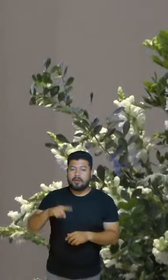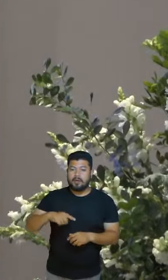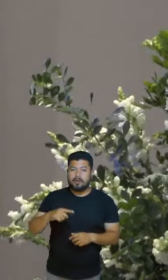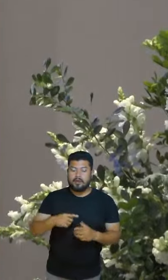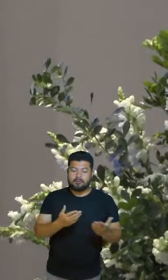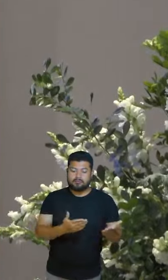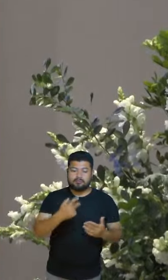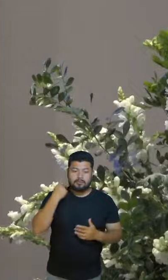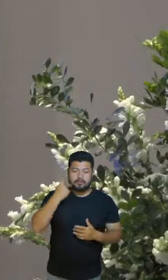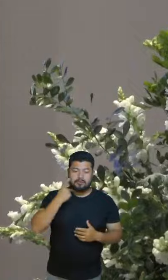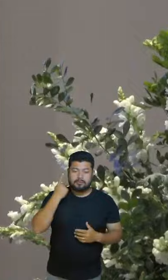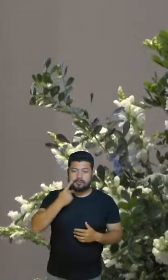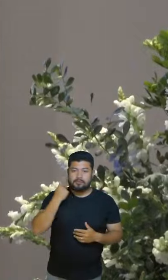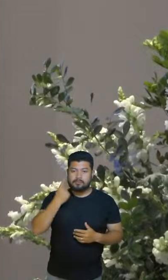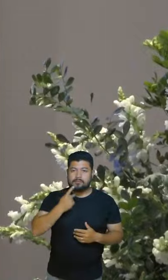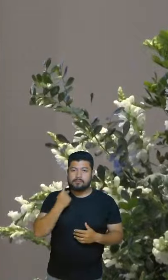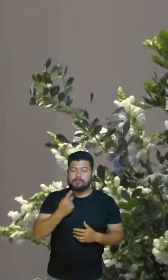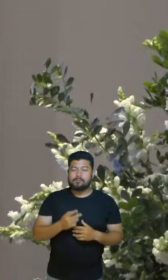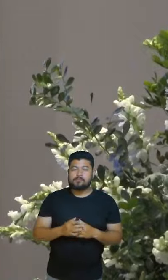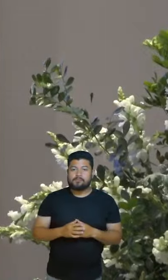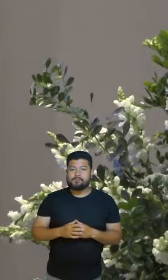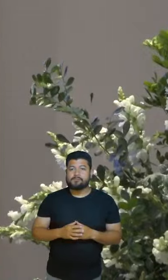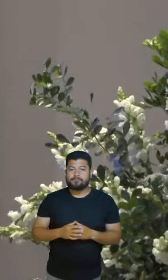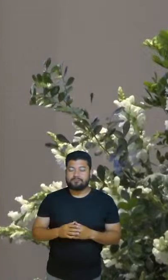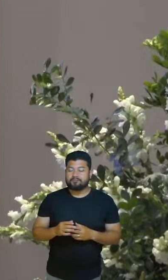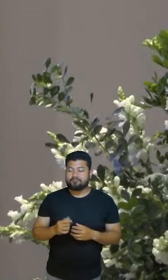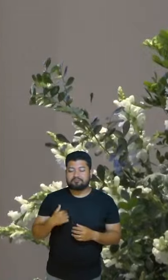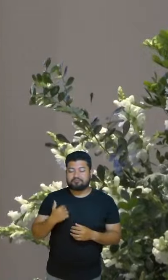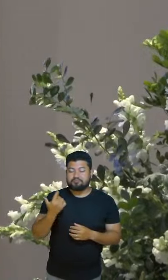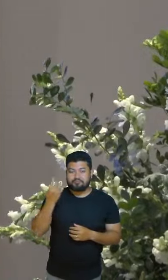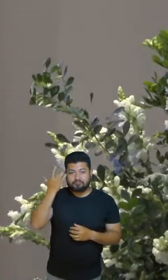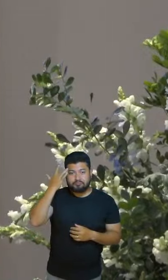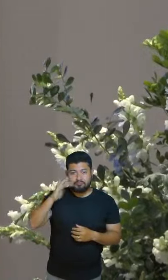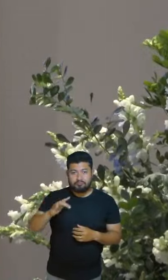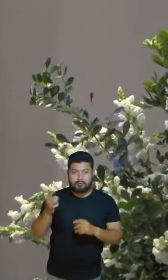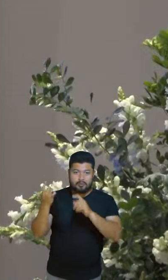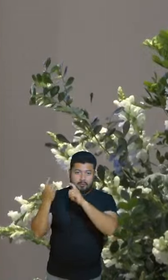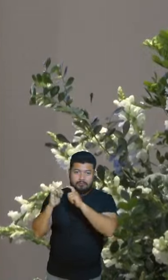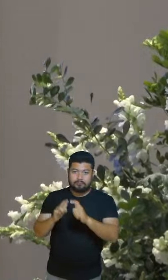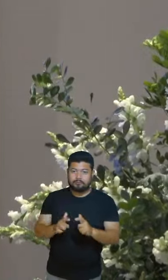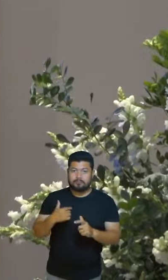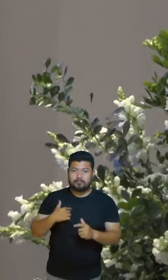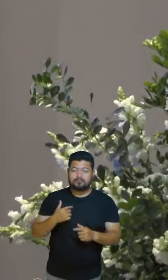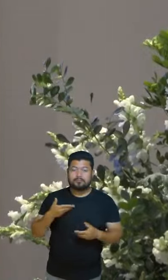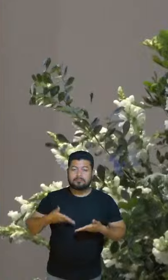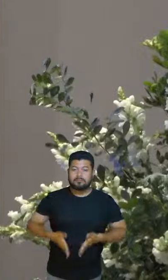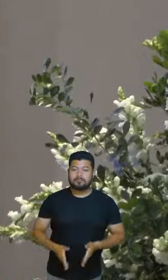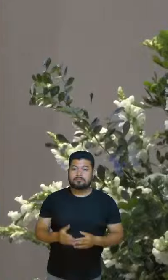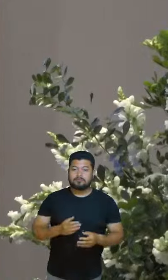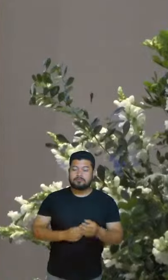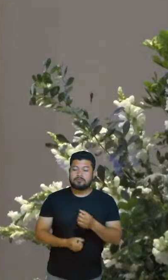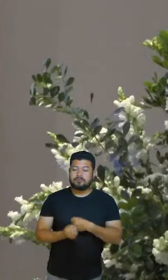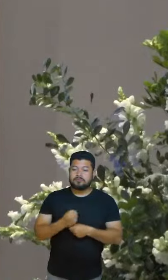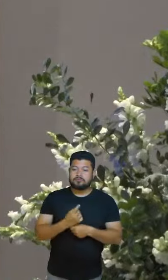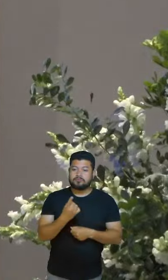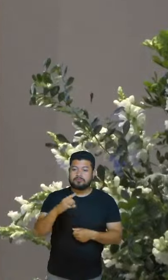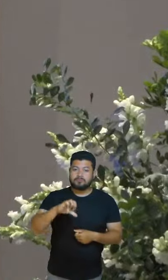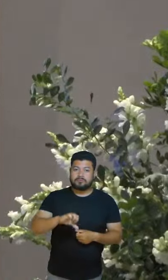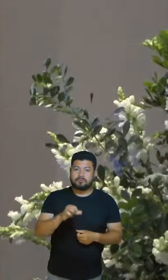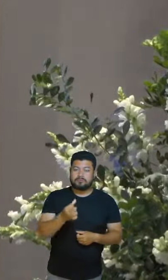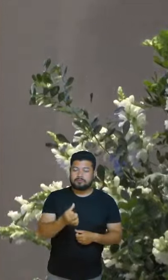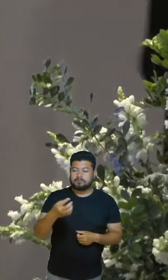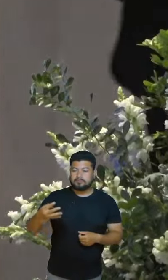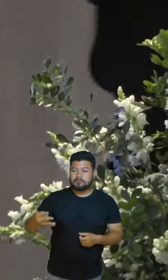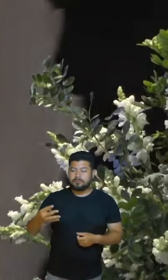me parece assim não sei se seria conservador né claro eu nasci em 29 de março de 64 então é uma outra época mas me